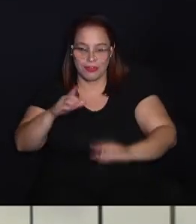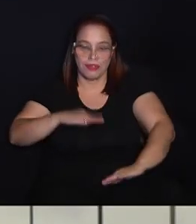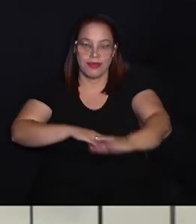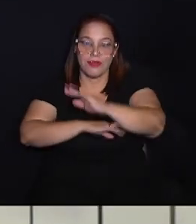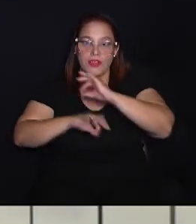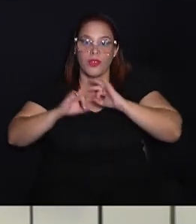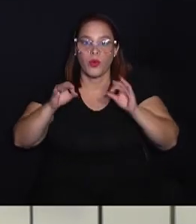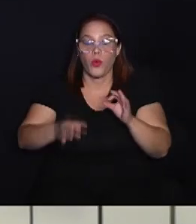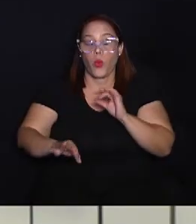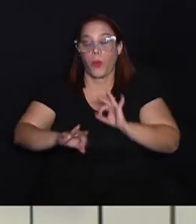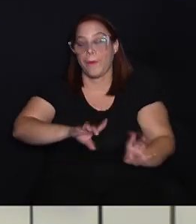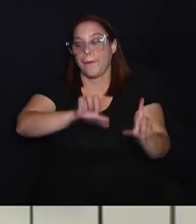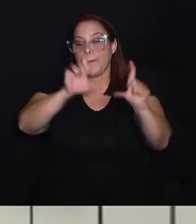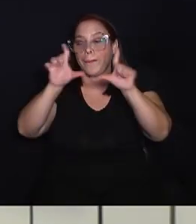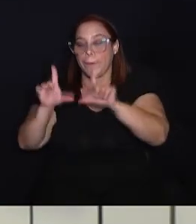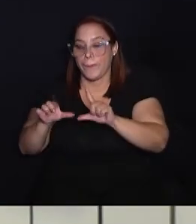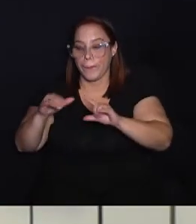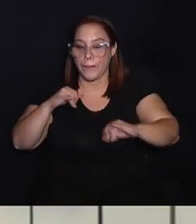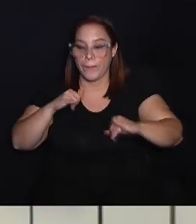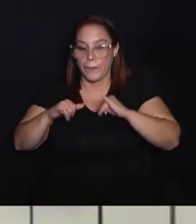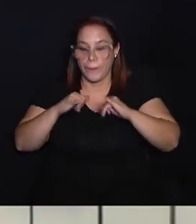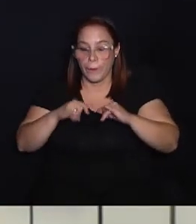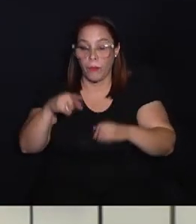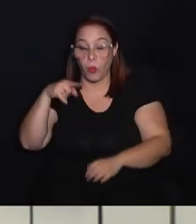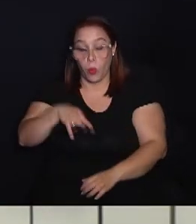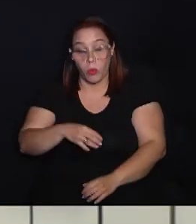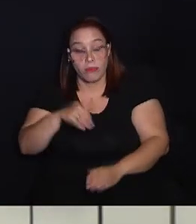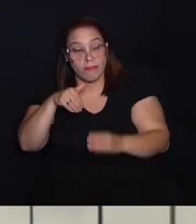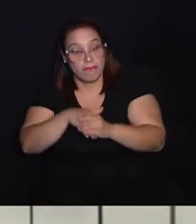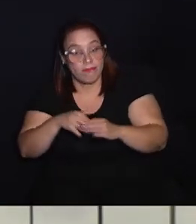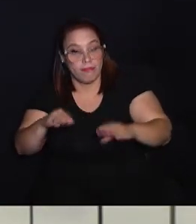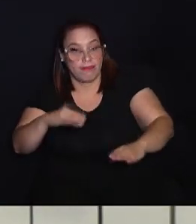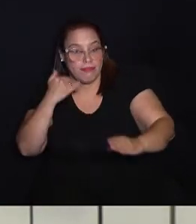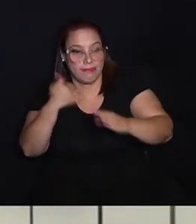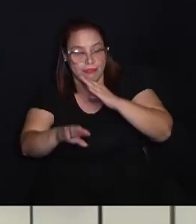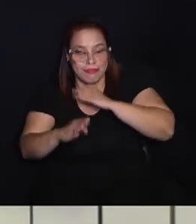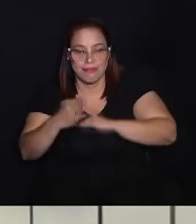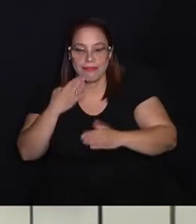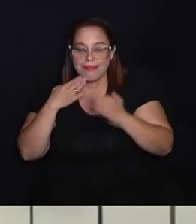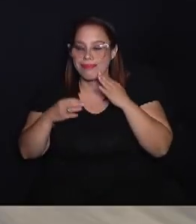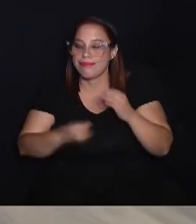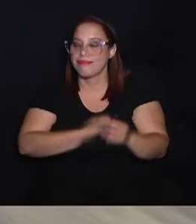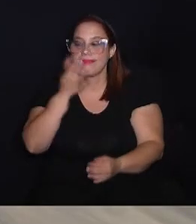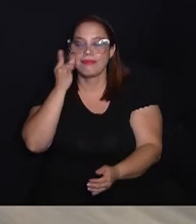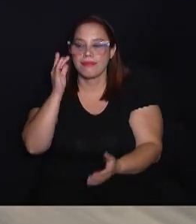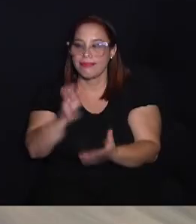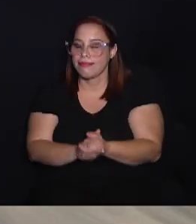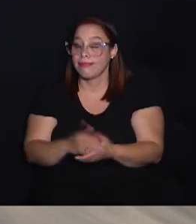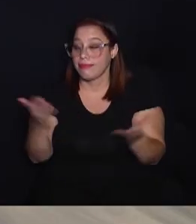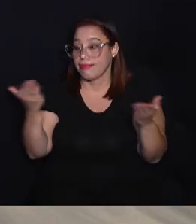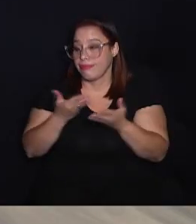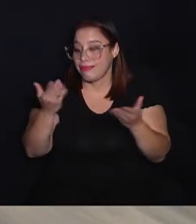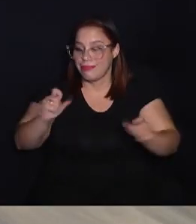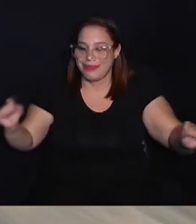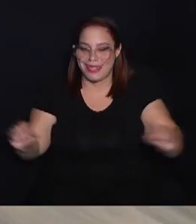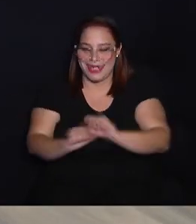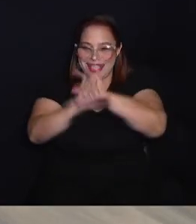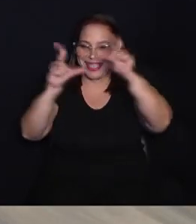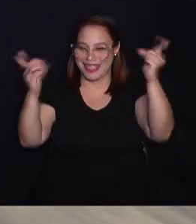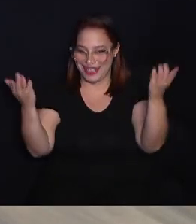978293776. Ou você tem a opção de enviar esta mensagem, esta participação, pelo nosso QR Code. Com a câmera do